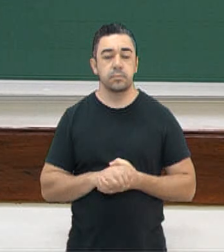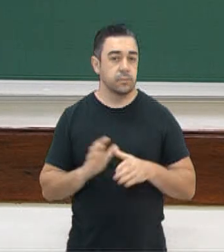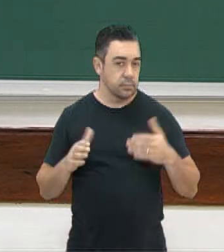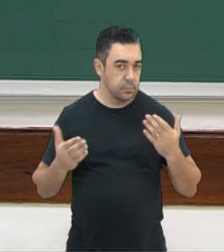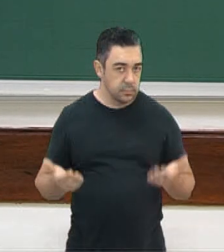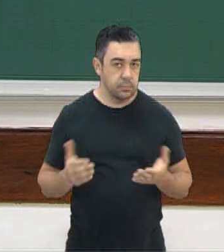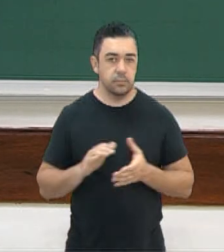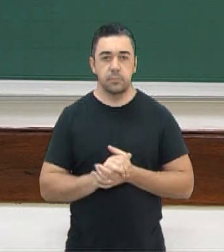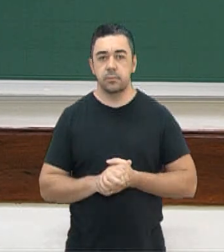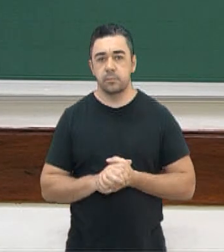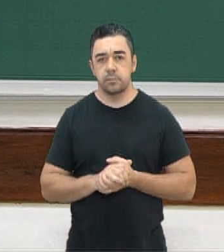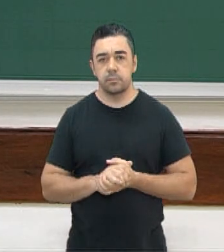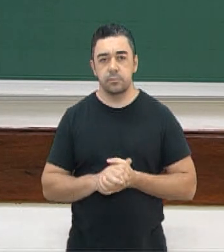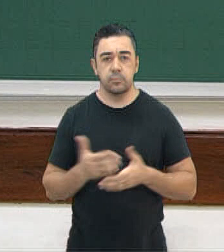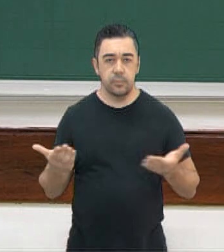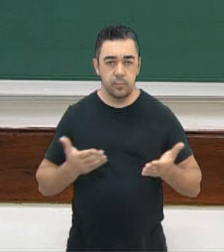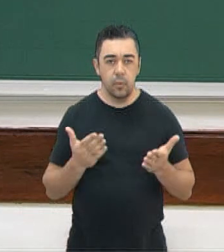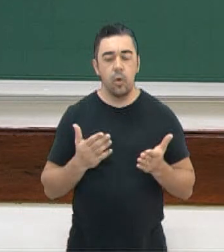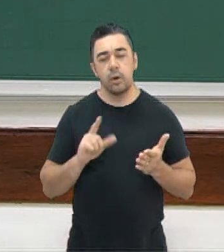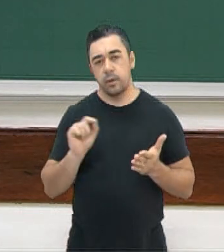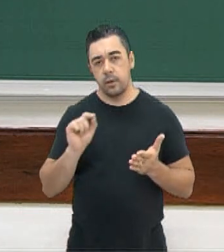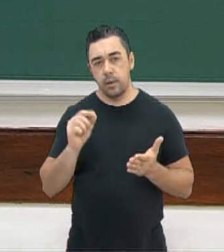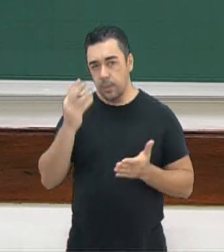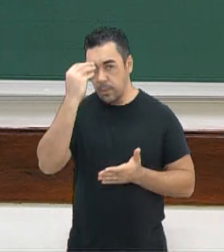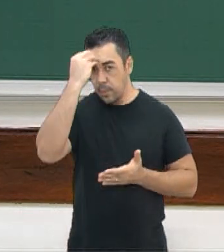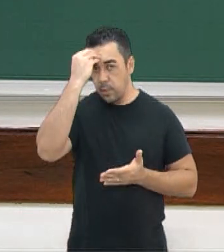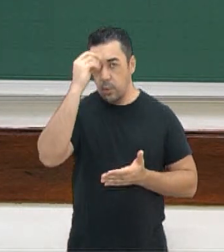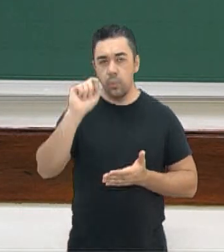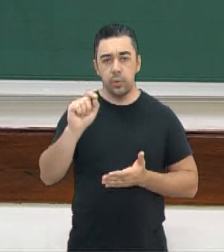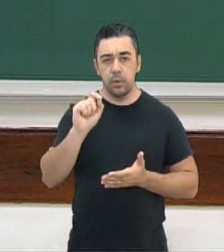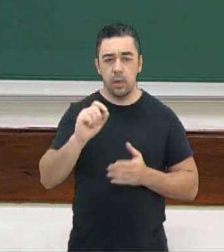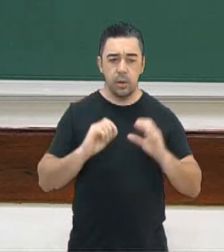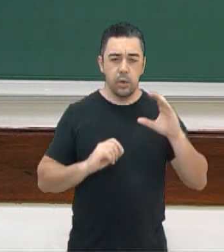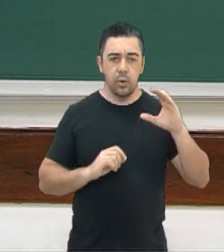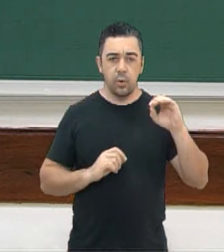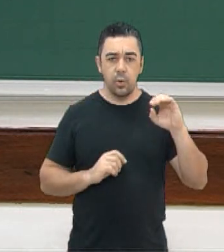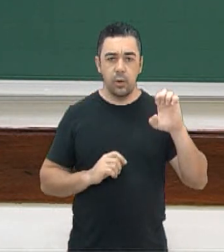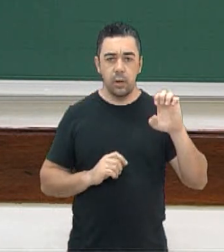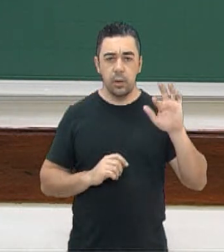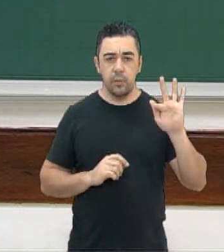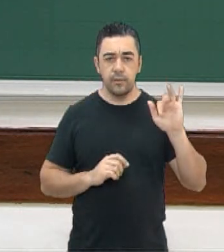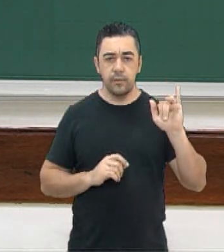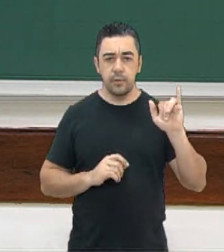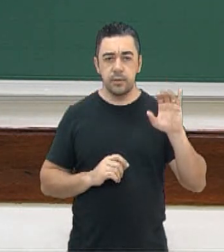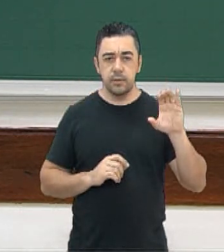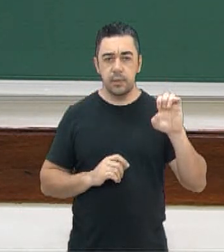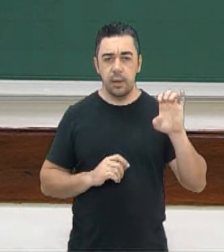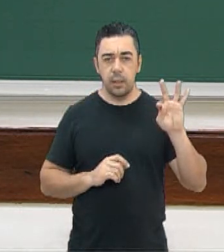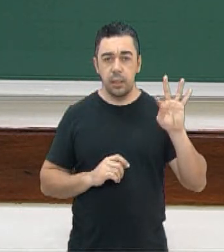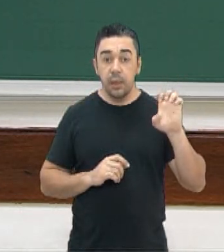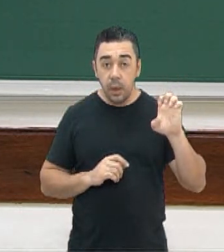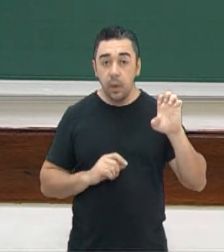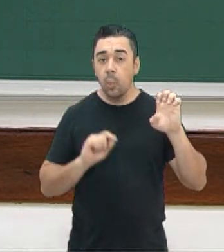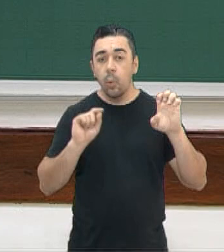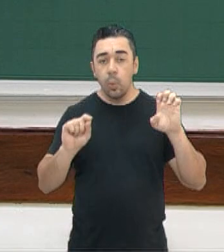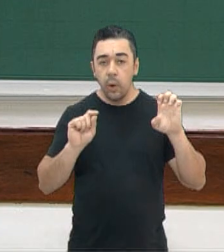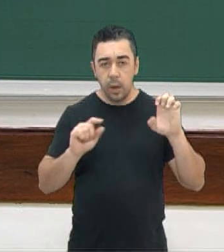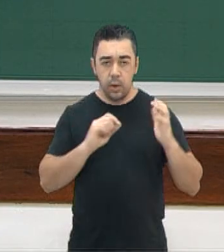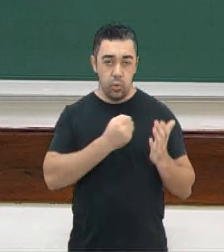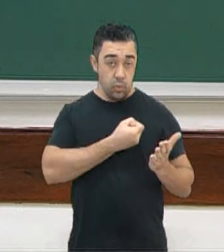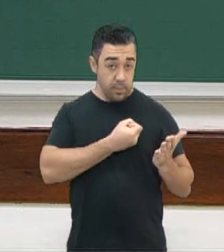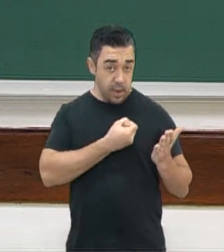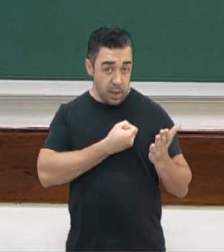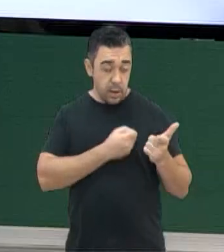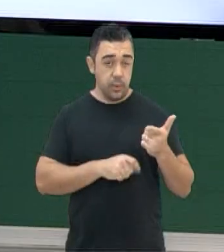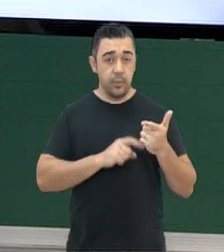Então, para a gente poder fixar, quem que é o coeficiente? O coeficiente é a parte numérica que acompanha a parte literal.